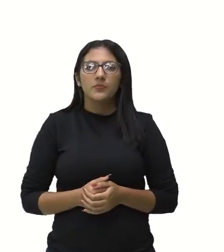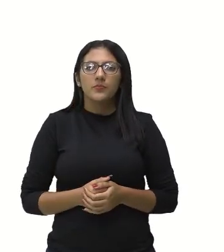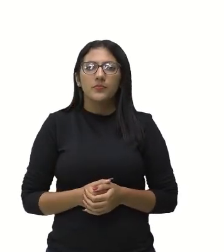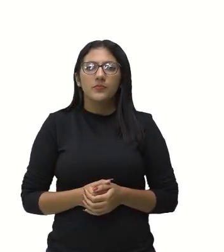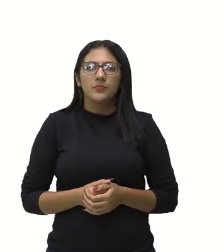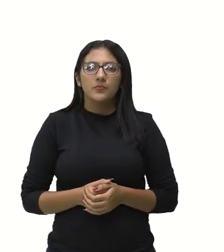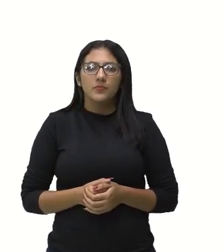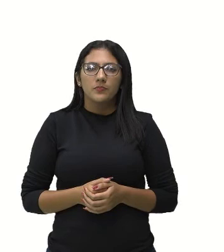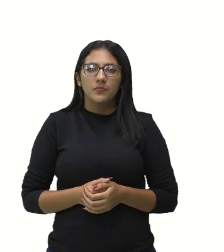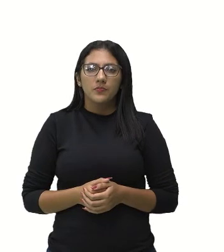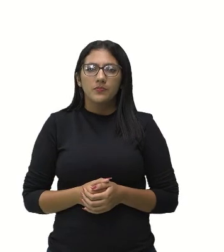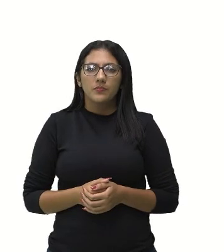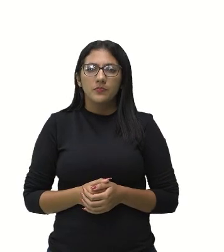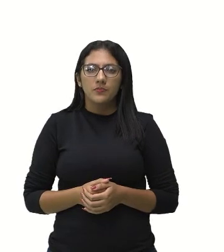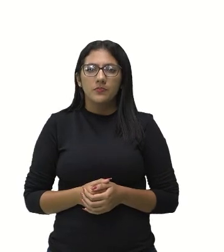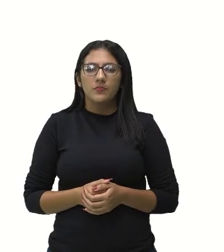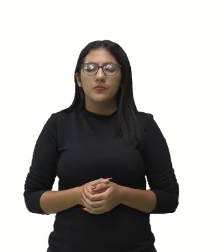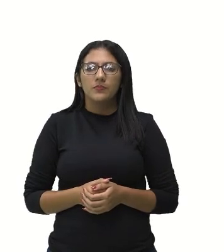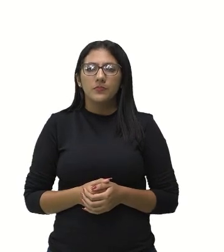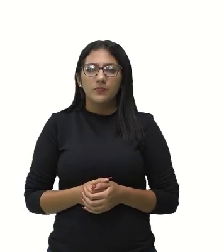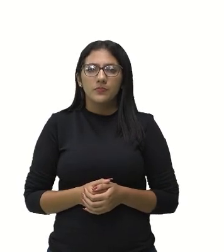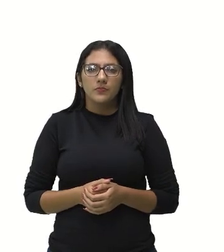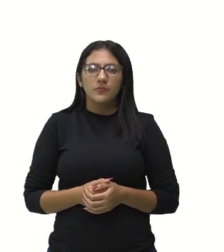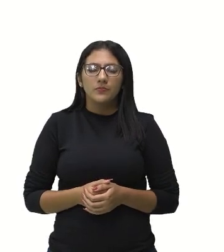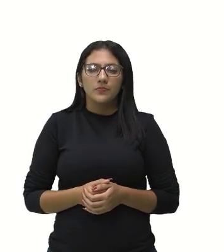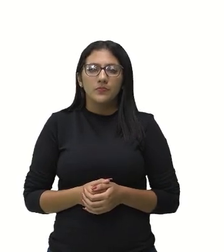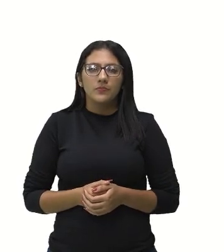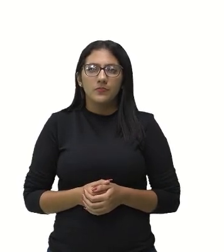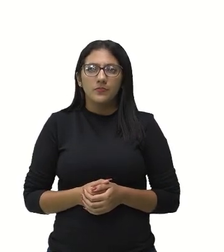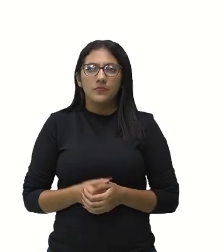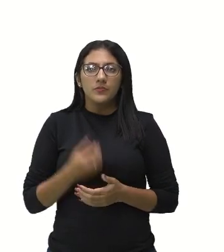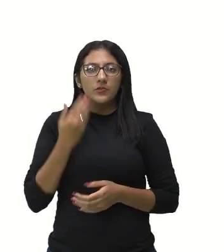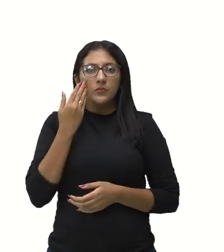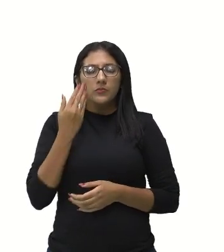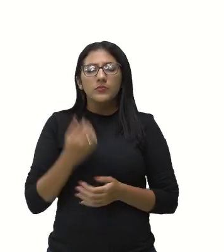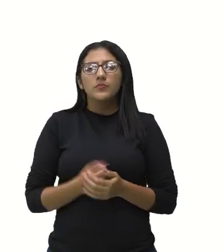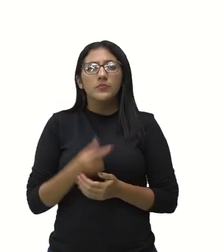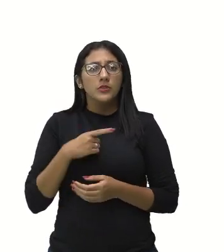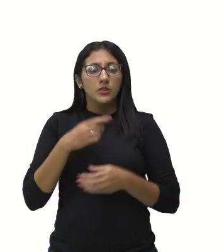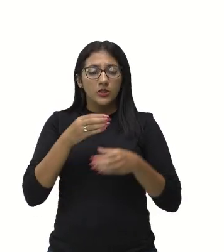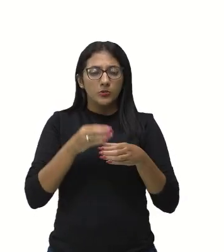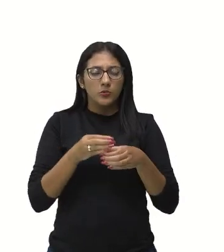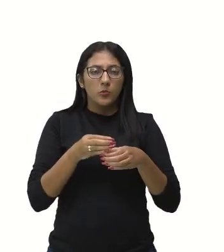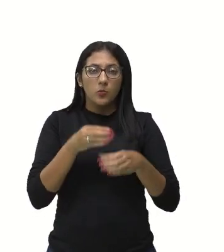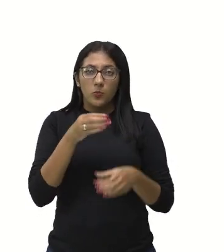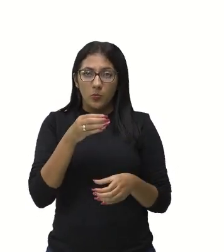Vamos supor que eu tenho aí um cilindro,